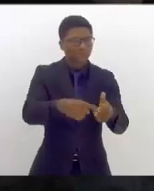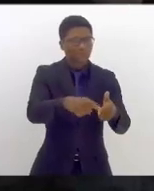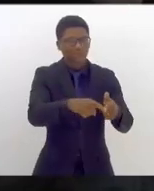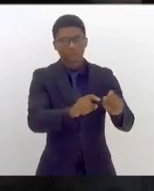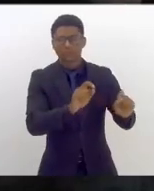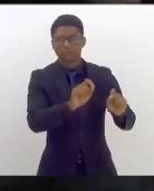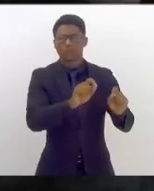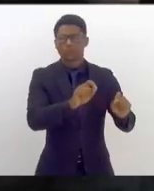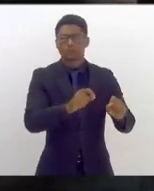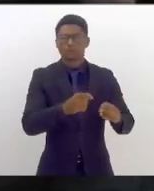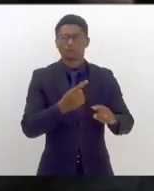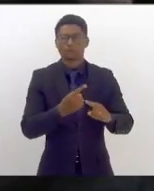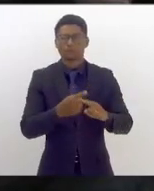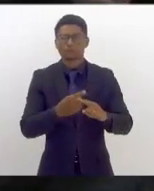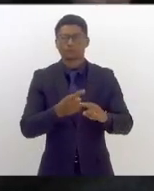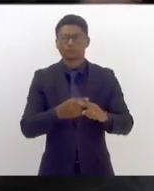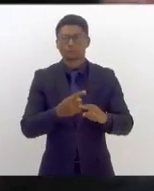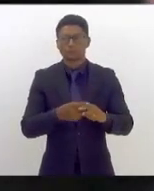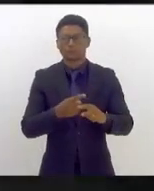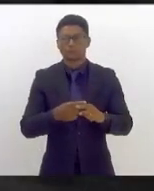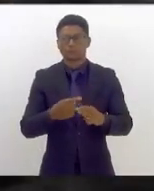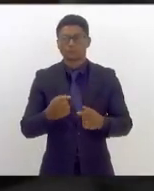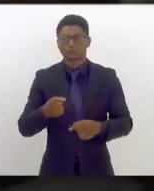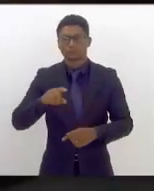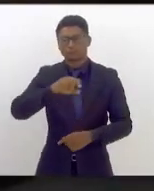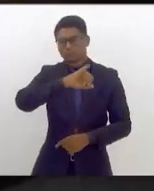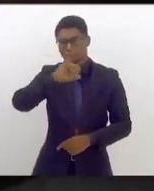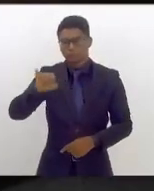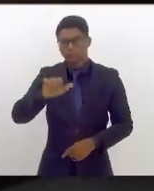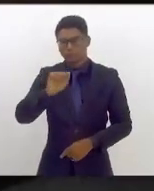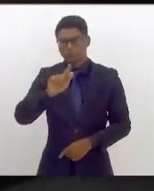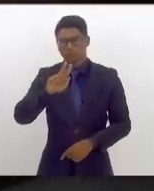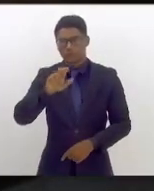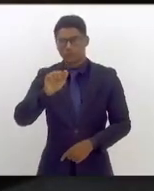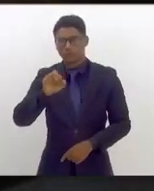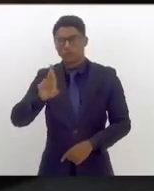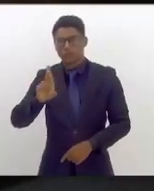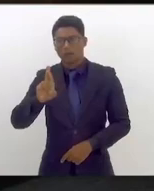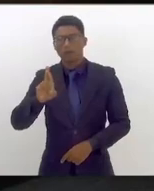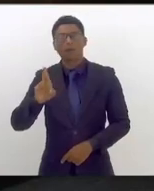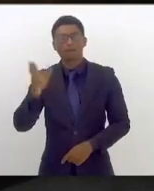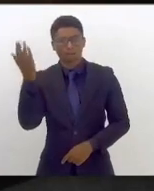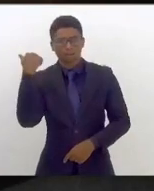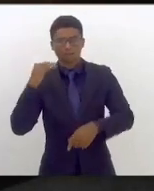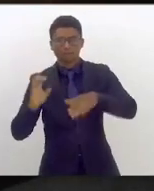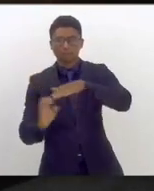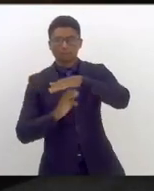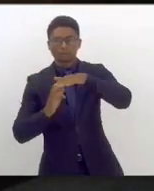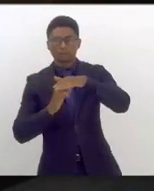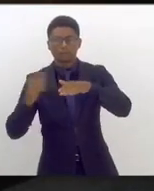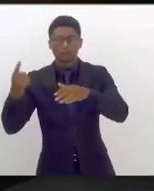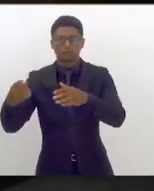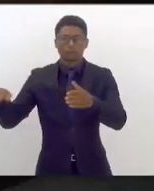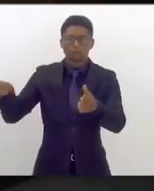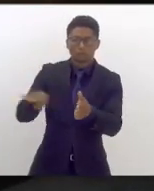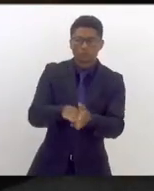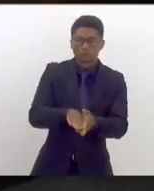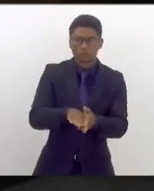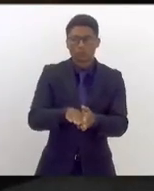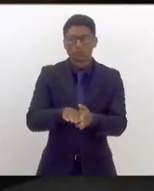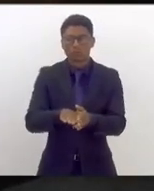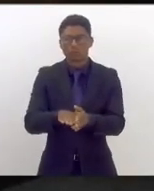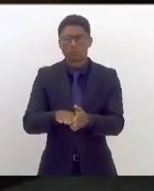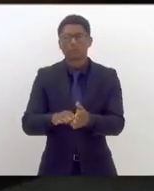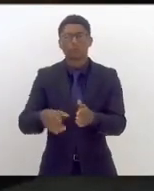a Jaguar Land Rover se estalou no estado também no período que eu fui secretário nós licenciamos e o revi já